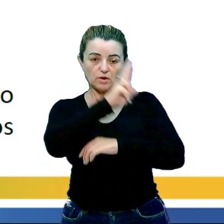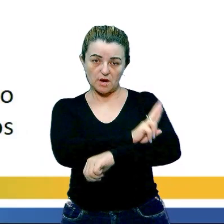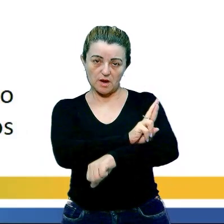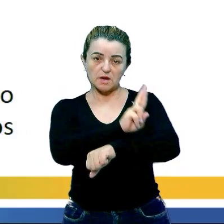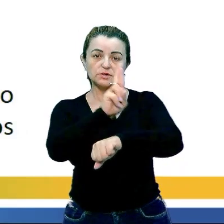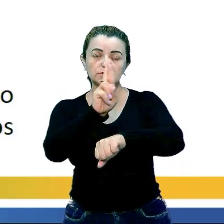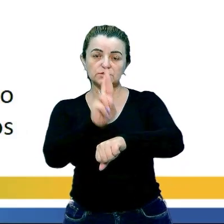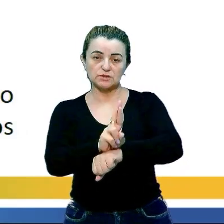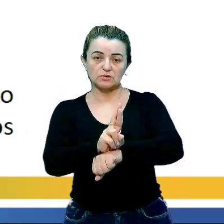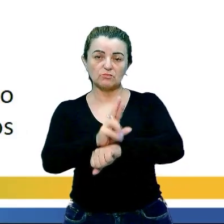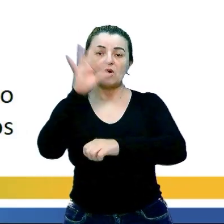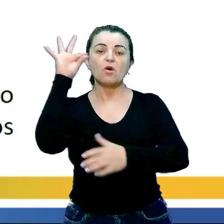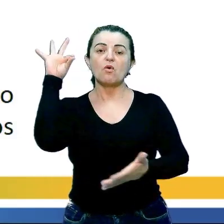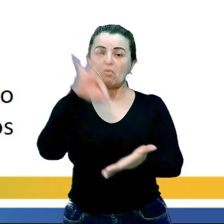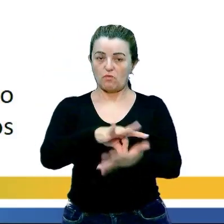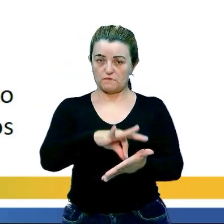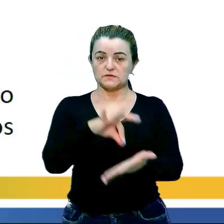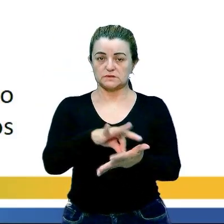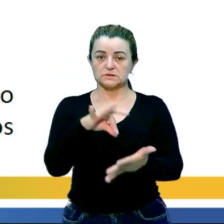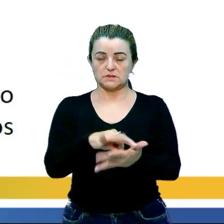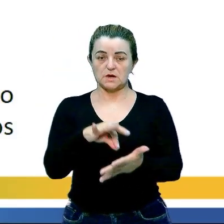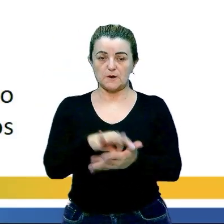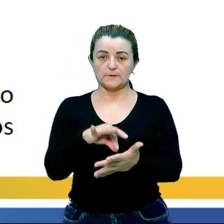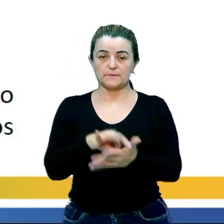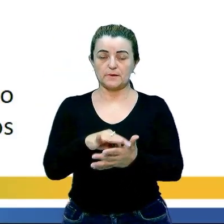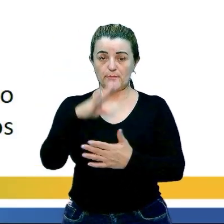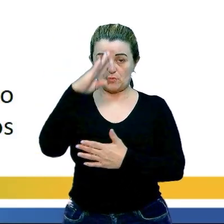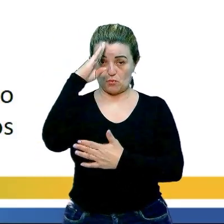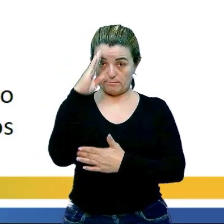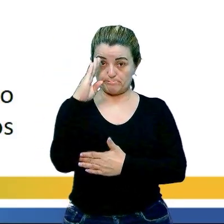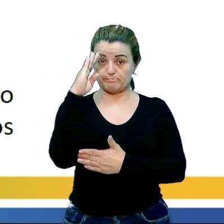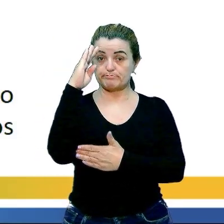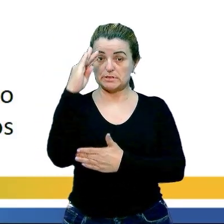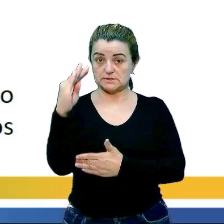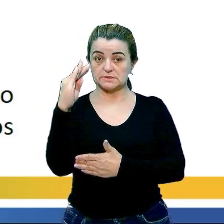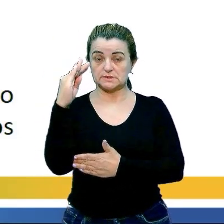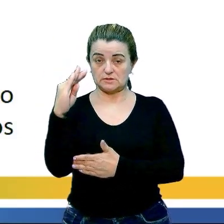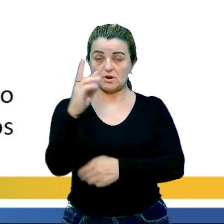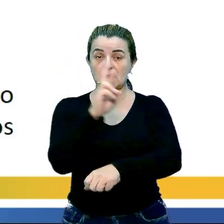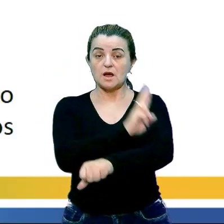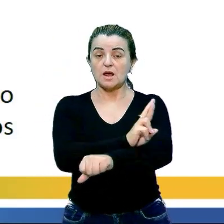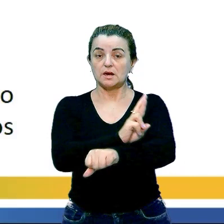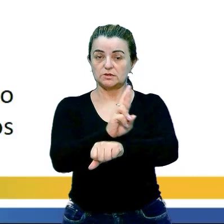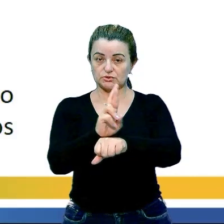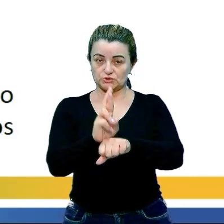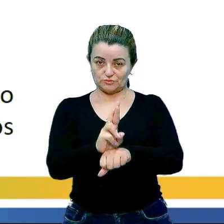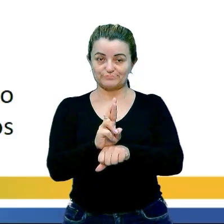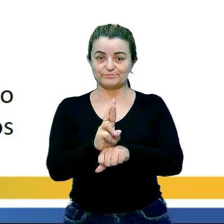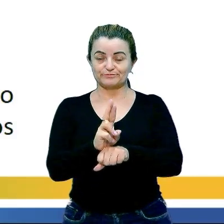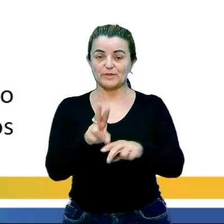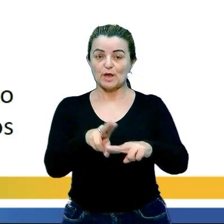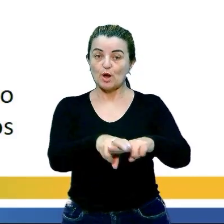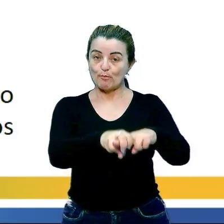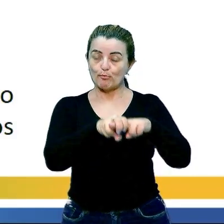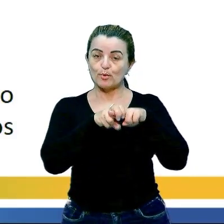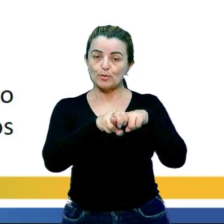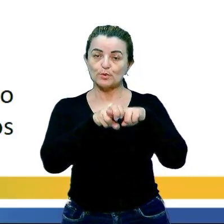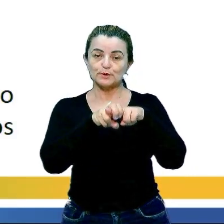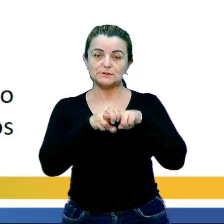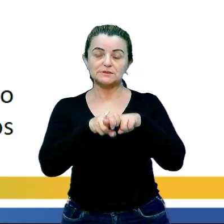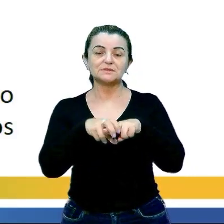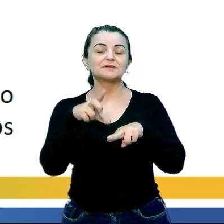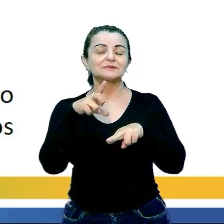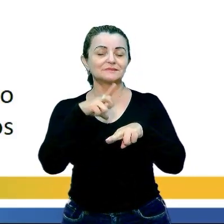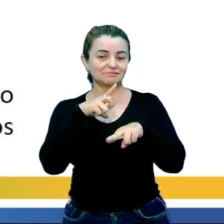de Constantino, vai definir o cristianismo como sua principal religião. Por isso que Constantino também tem um